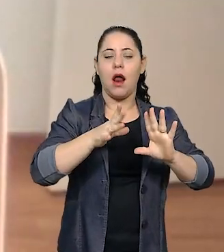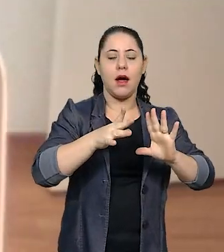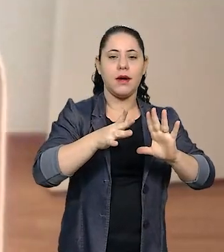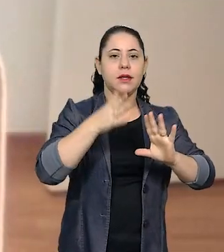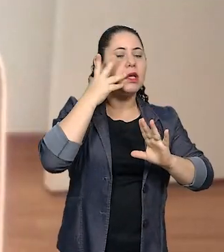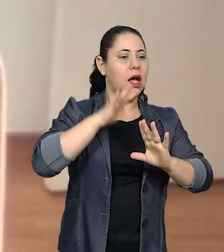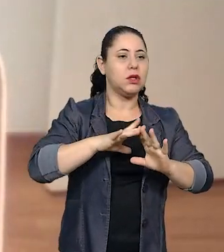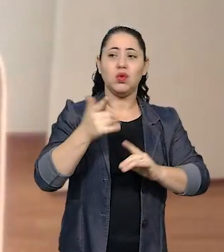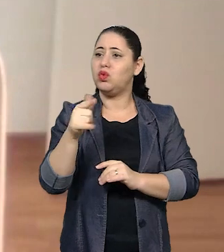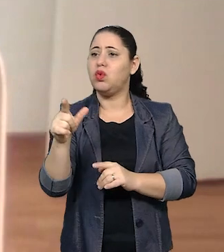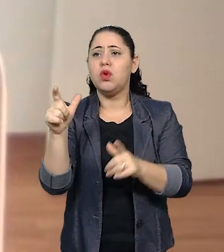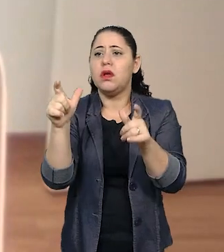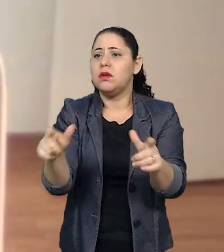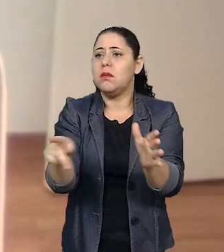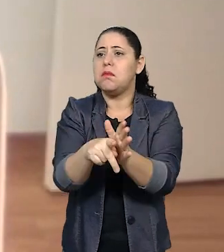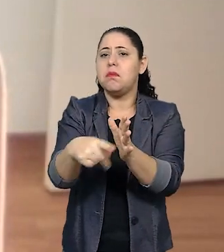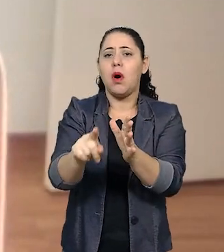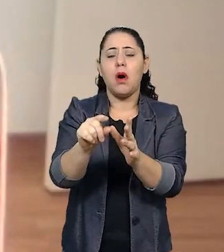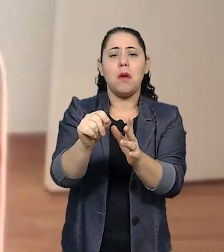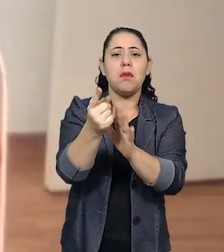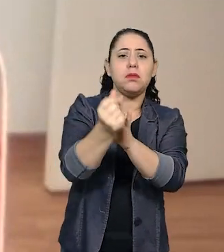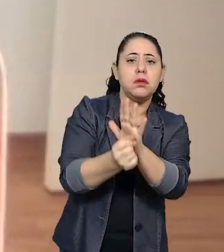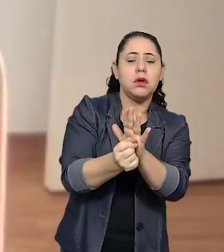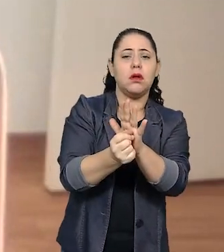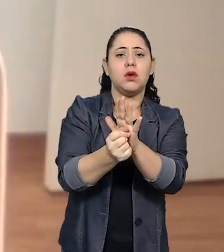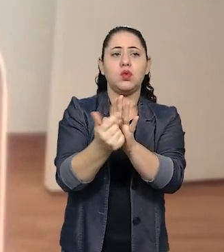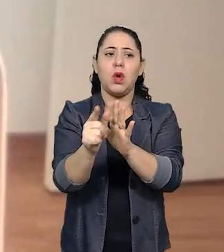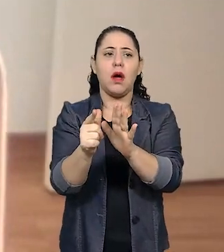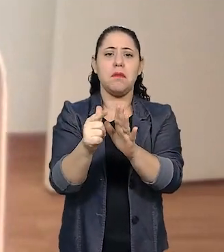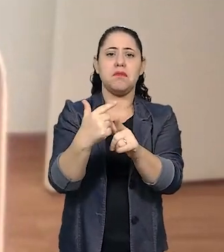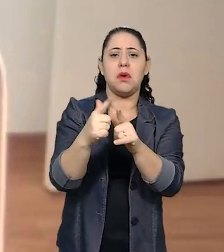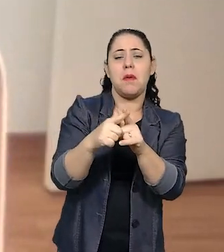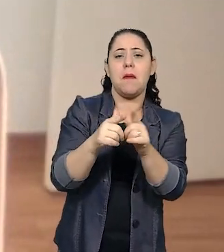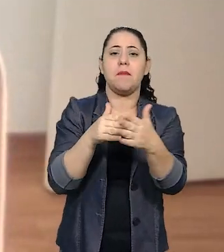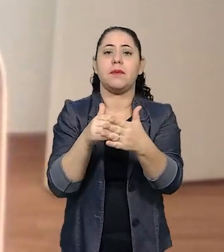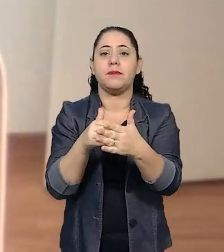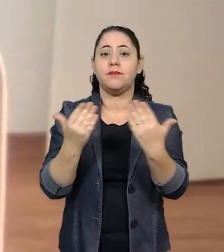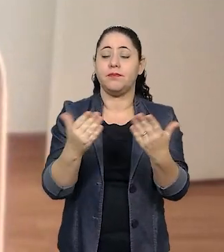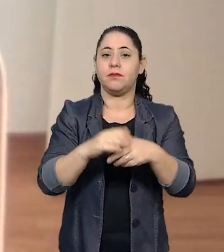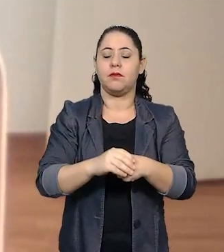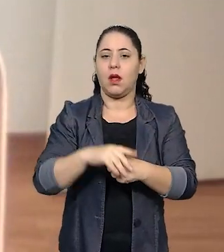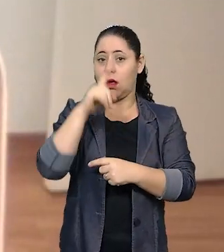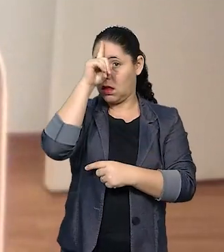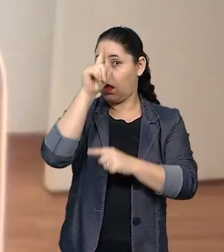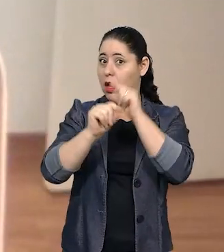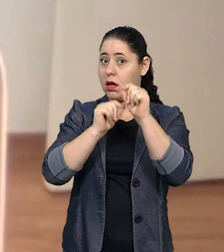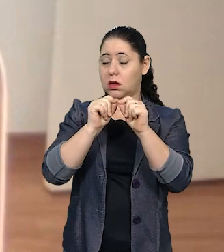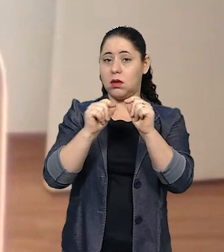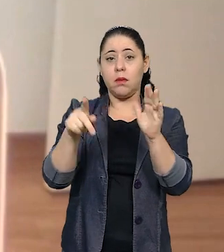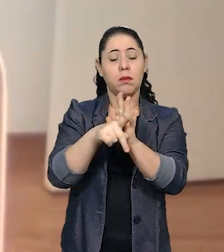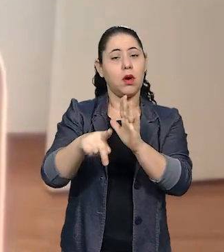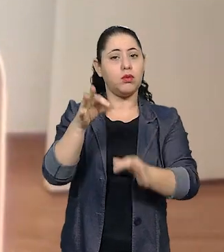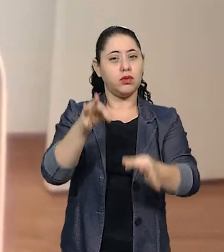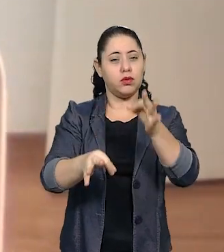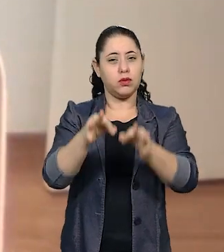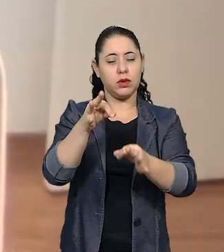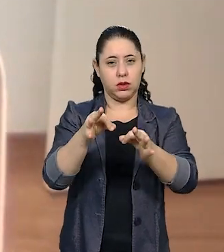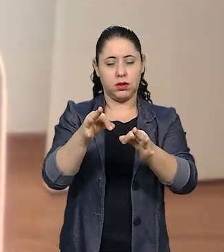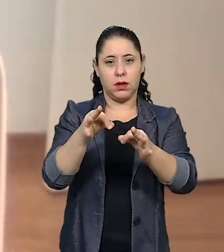a todas as crianças. O STF determinou que os municípios devem oferecer a creche, ainda que aleguem que não